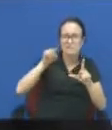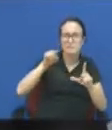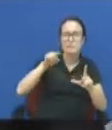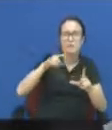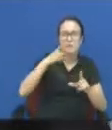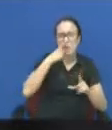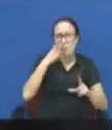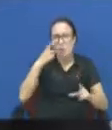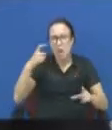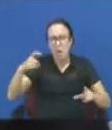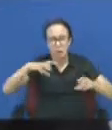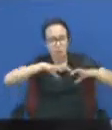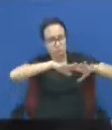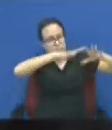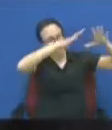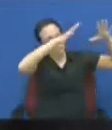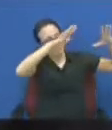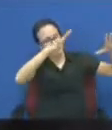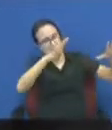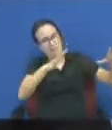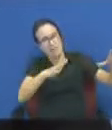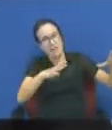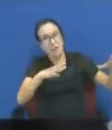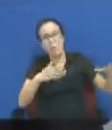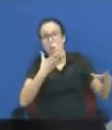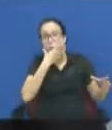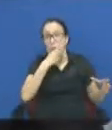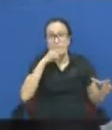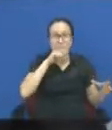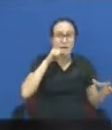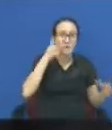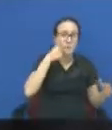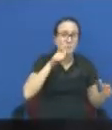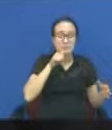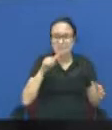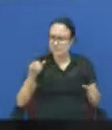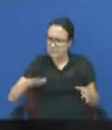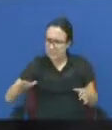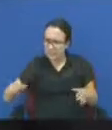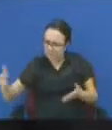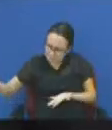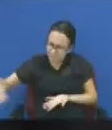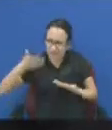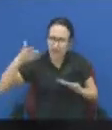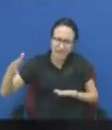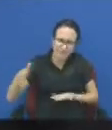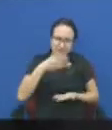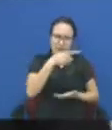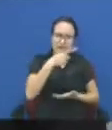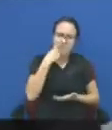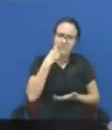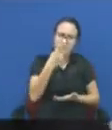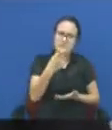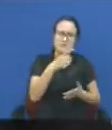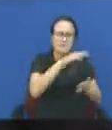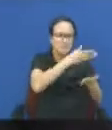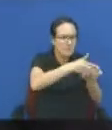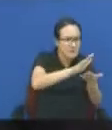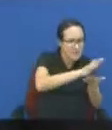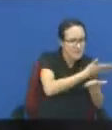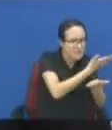pais forçando as crianças, né, ir lá recolher o produto reciclável para